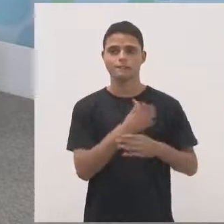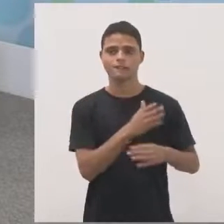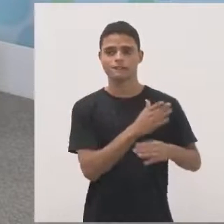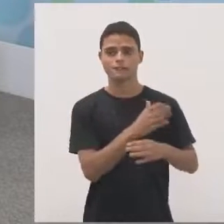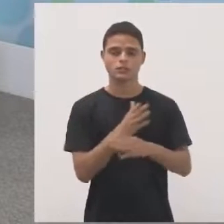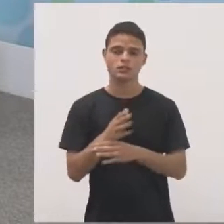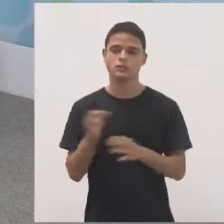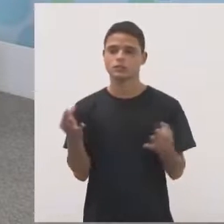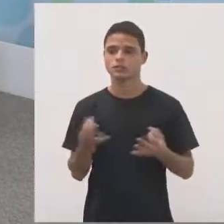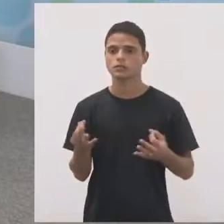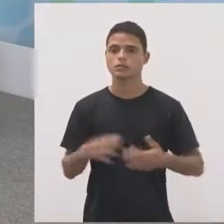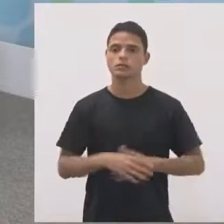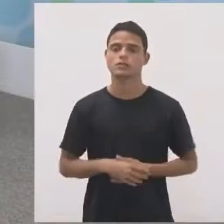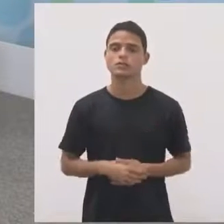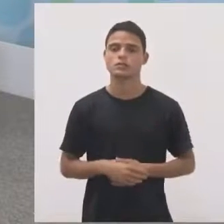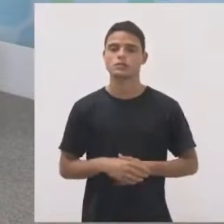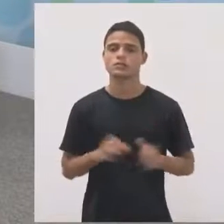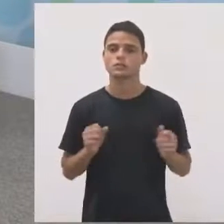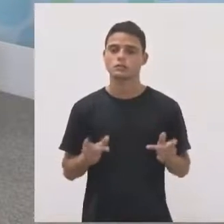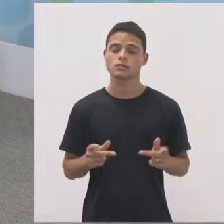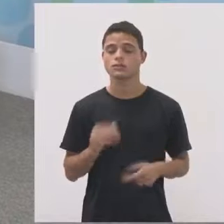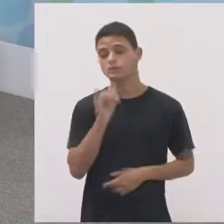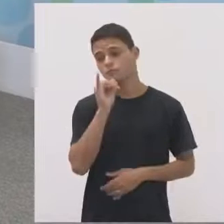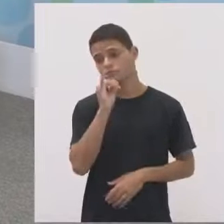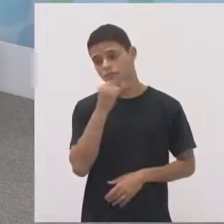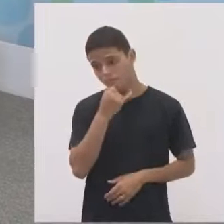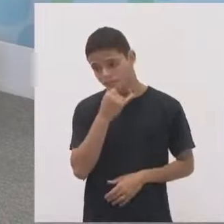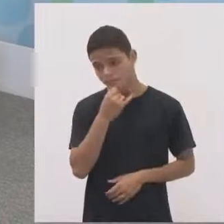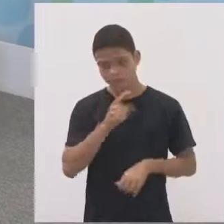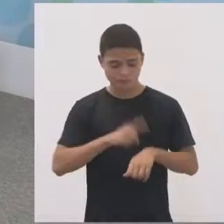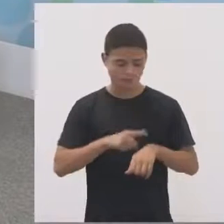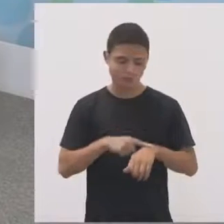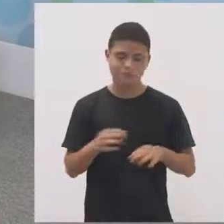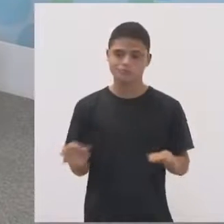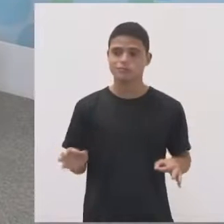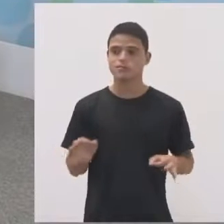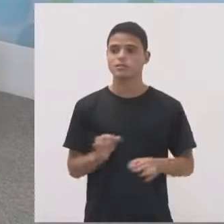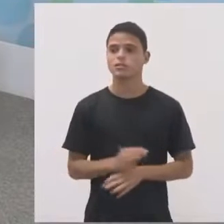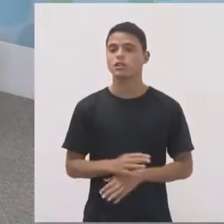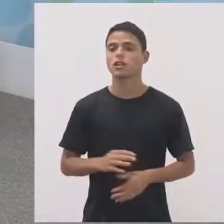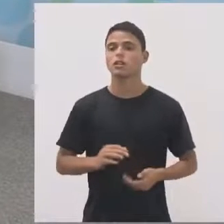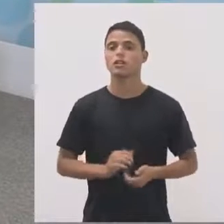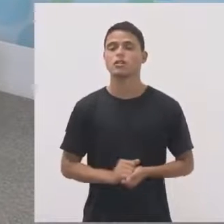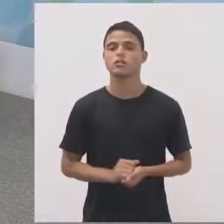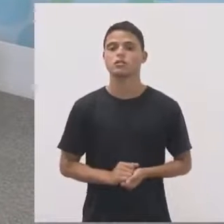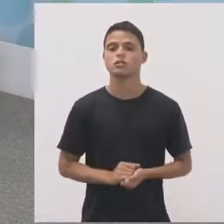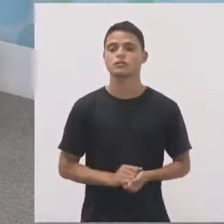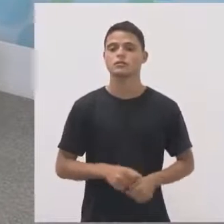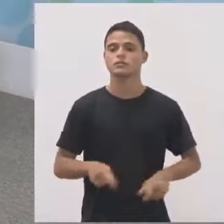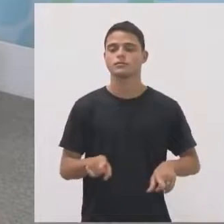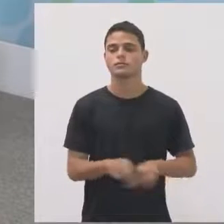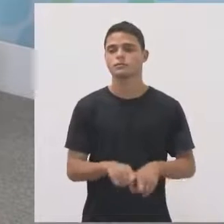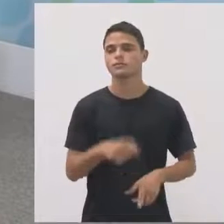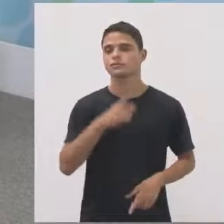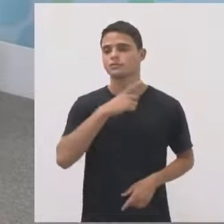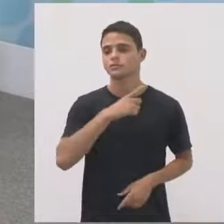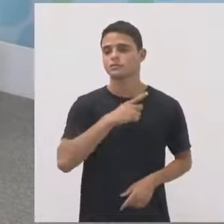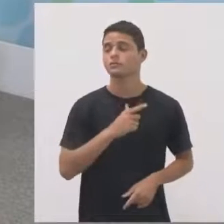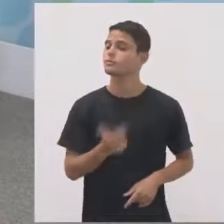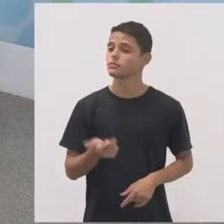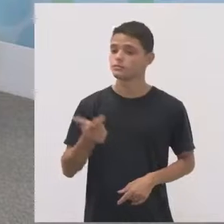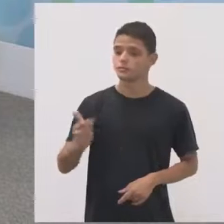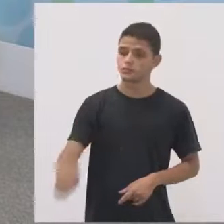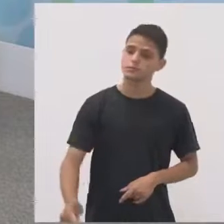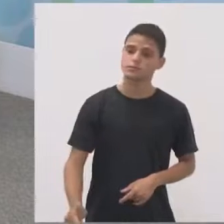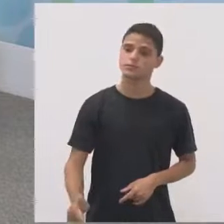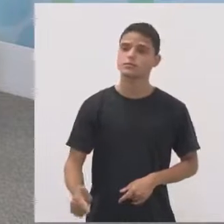Felipe? Perfeito. Então, tá, gente. Infelizmente, nosso tempo acabou. Felipe, mais uma vez eu vou